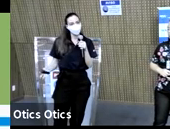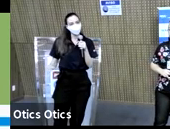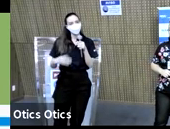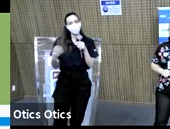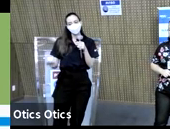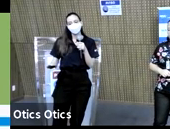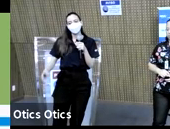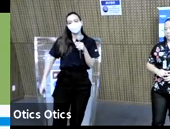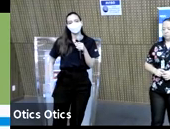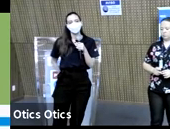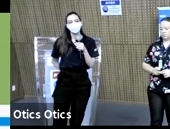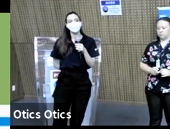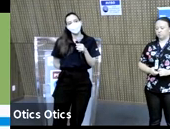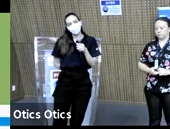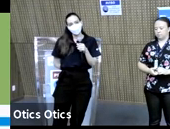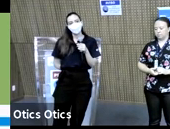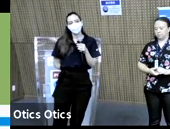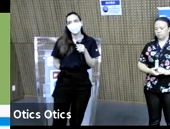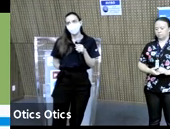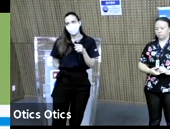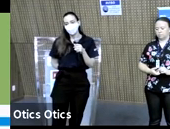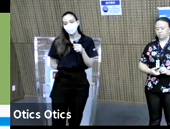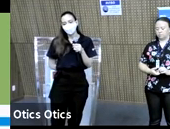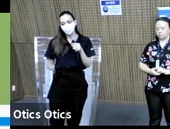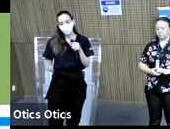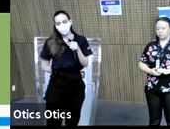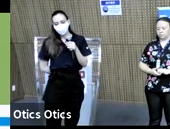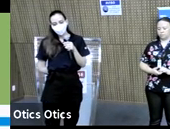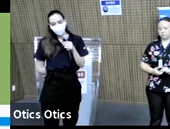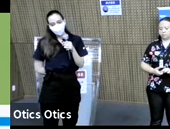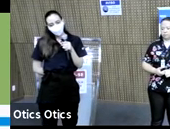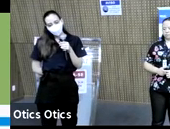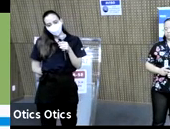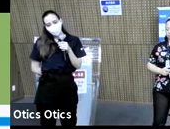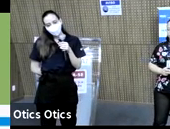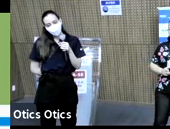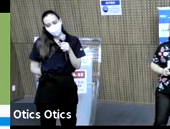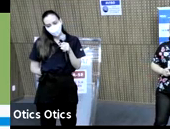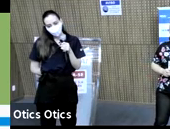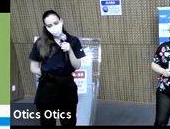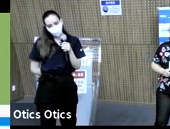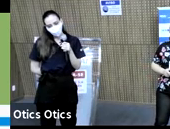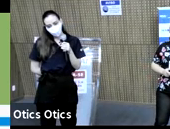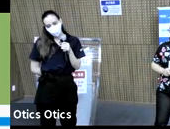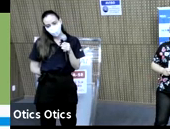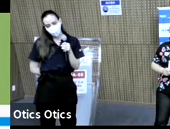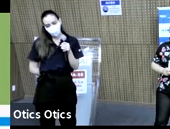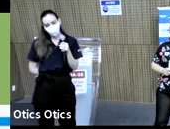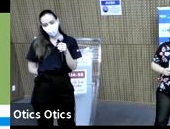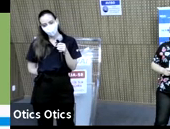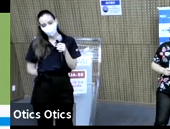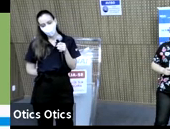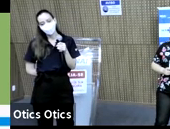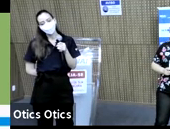dos códigos, mas aí não entra nesse indicador desse momento. Em relação